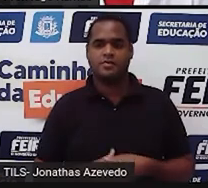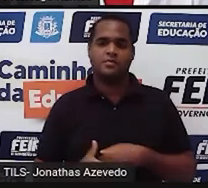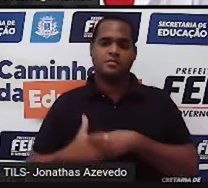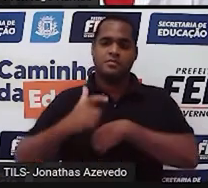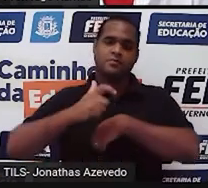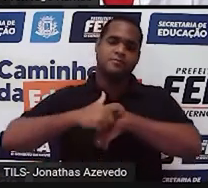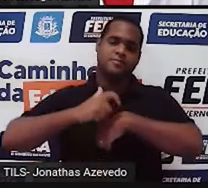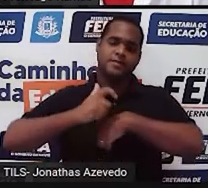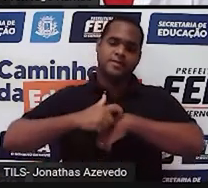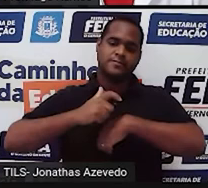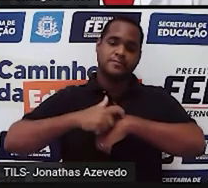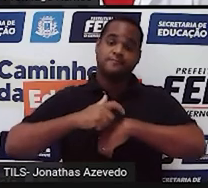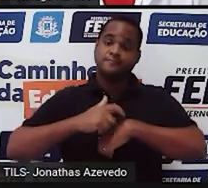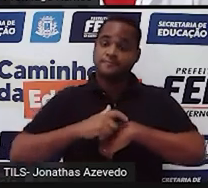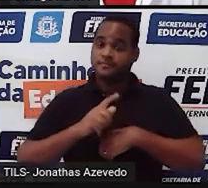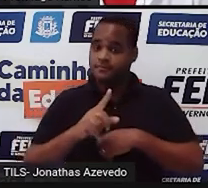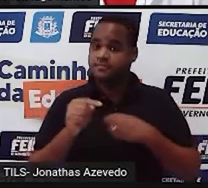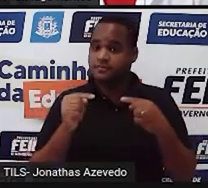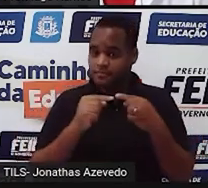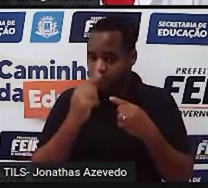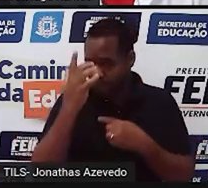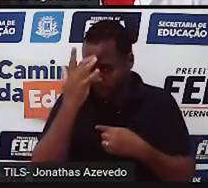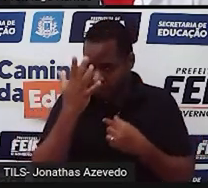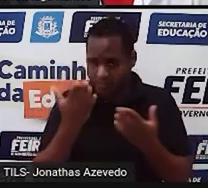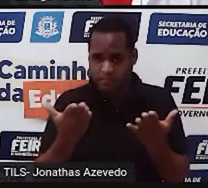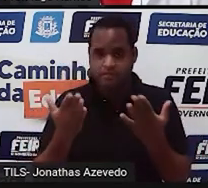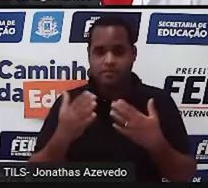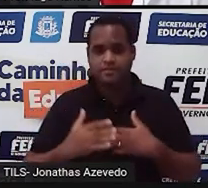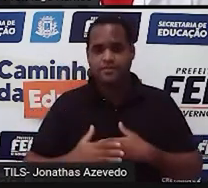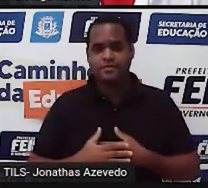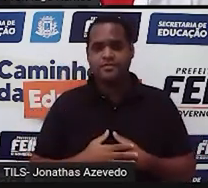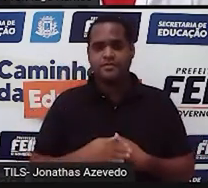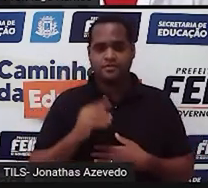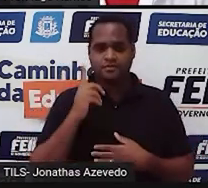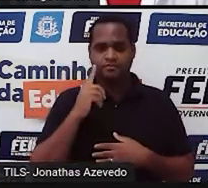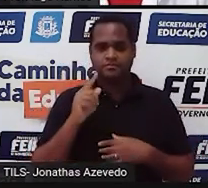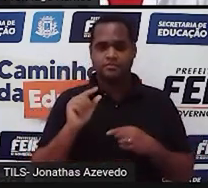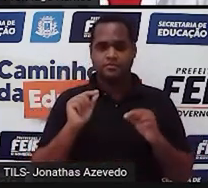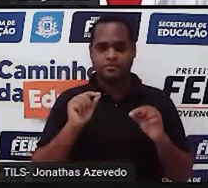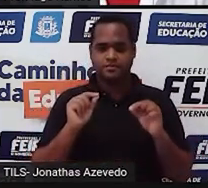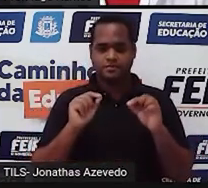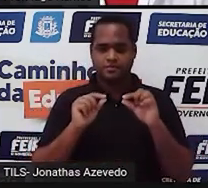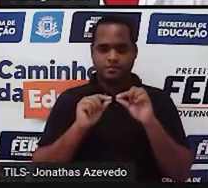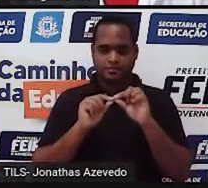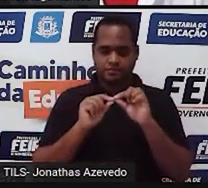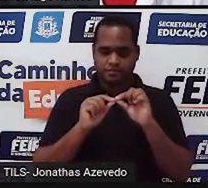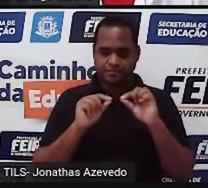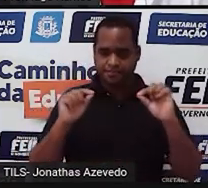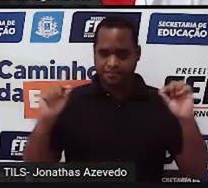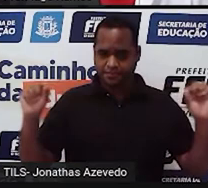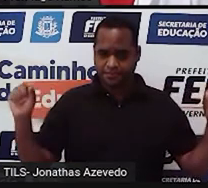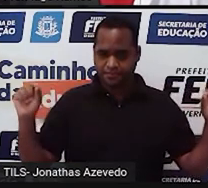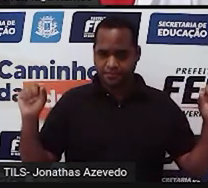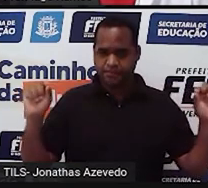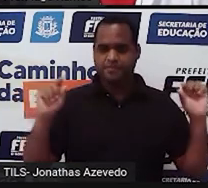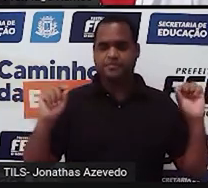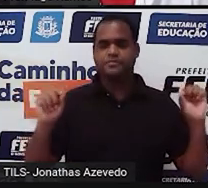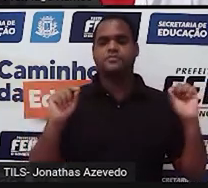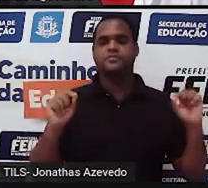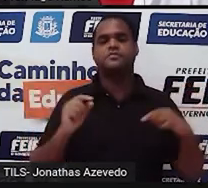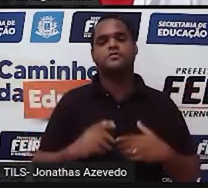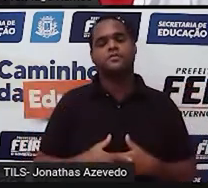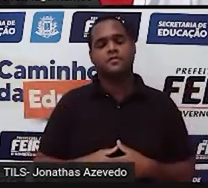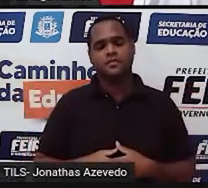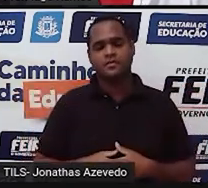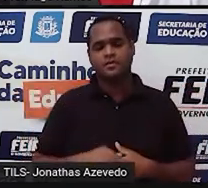o tempo essa daí fácil né olha só a pergunta correta é o que é uma reta uma